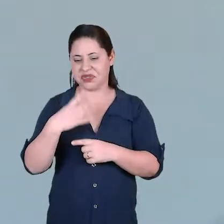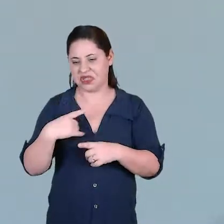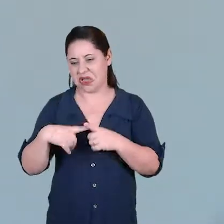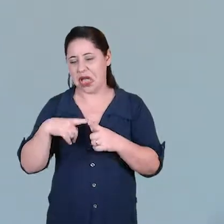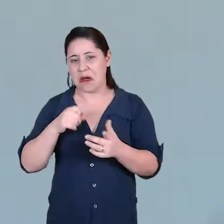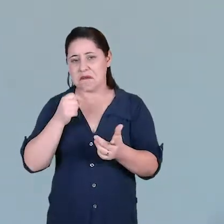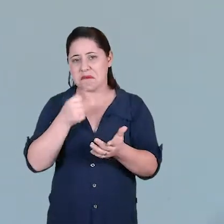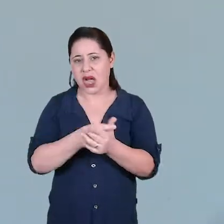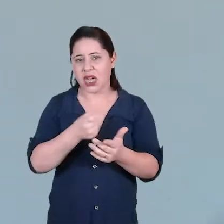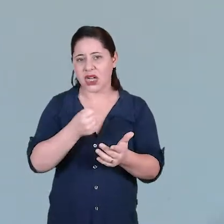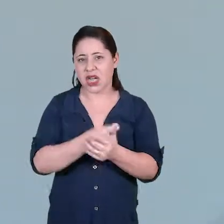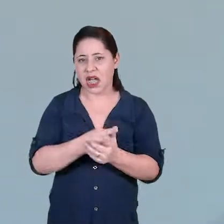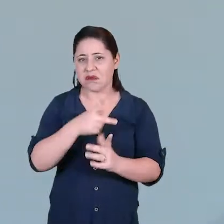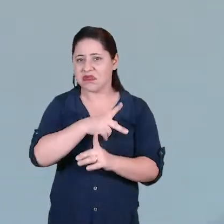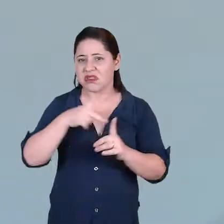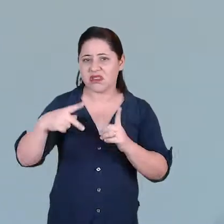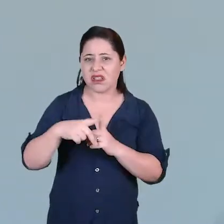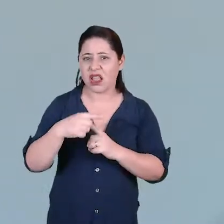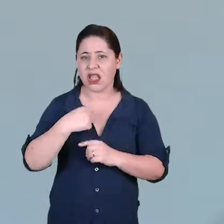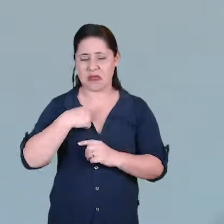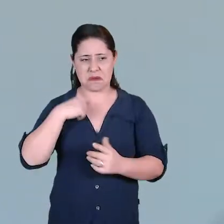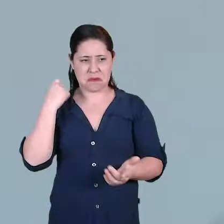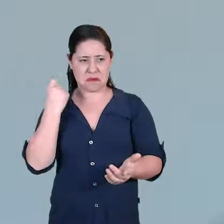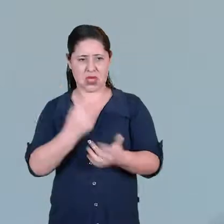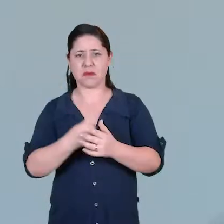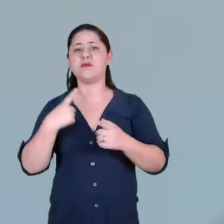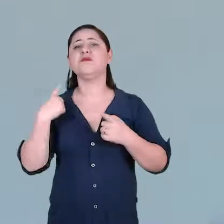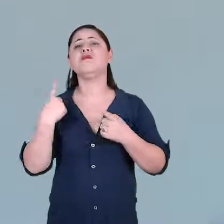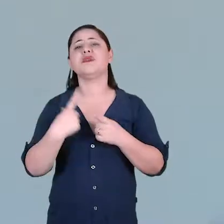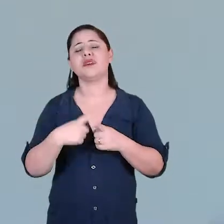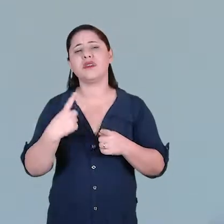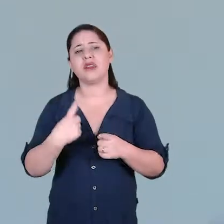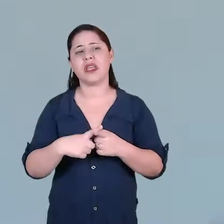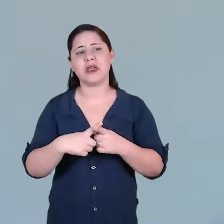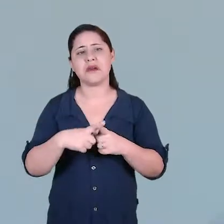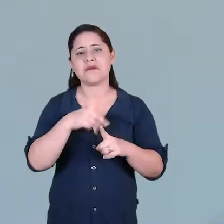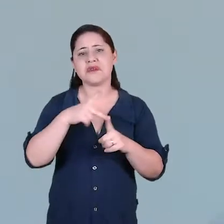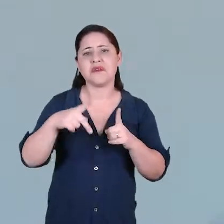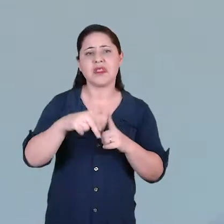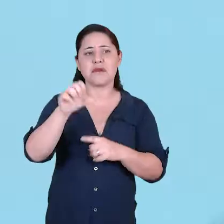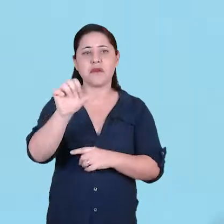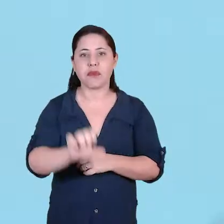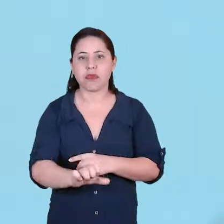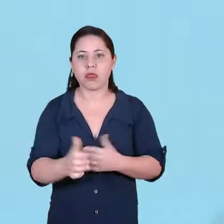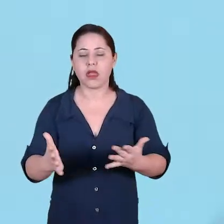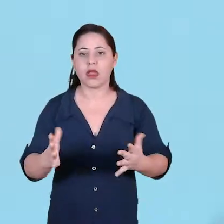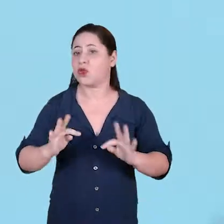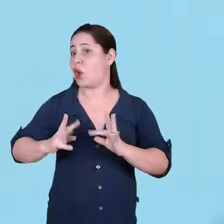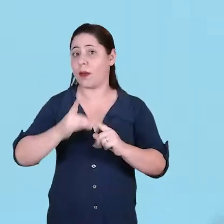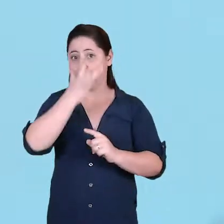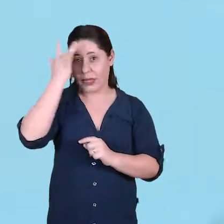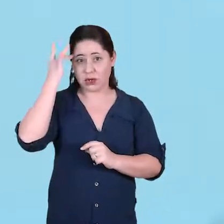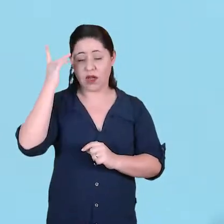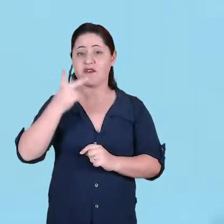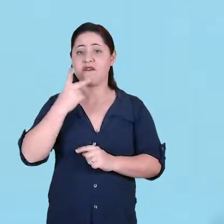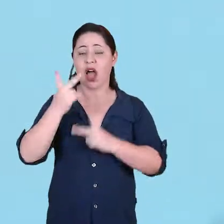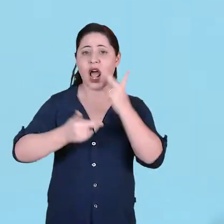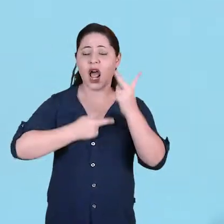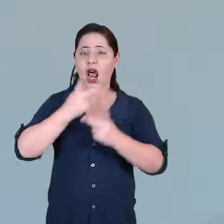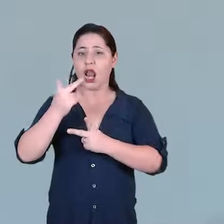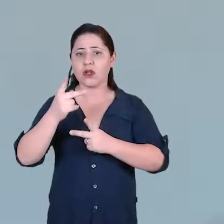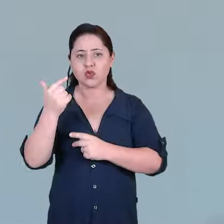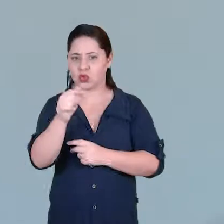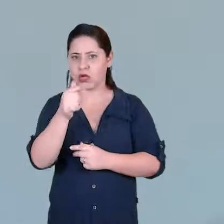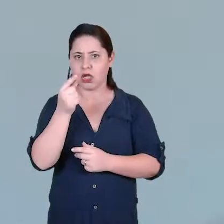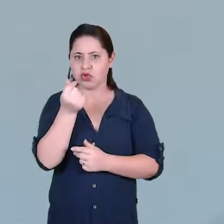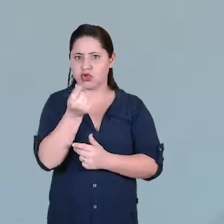para a Previdência. Porque elas pensam assim, para que eu vou contribuir? Está quebrado, né? Todo mundo fala que não tem dinheiro na